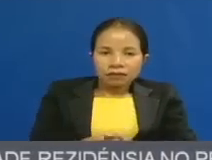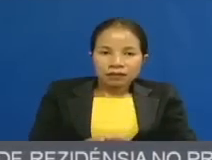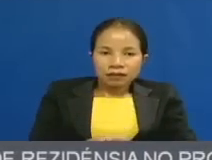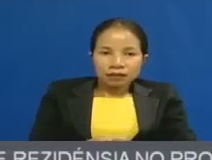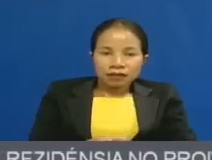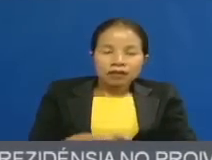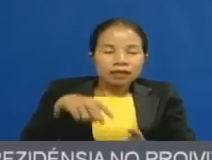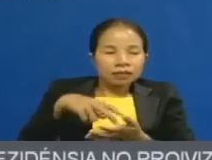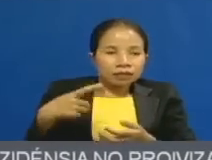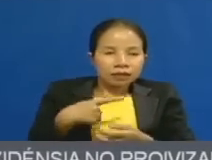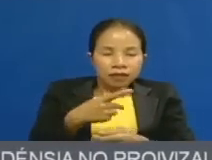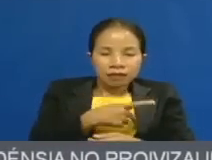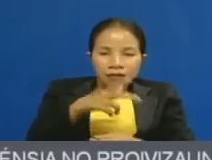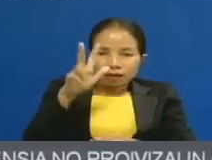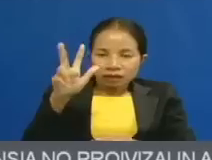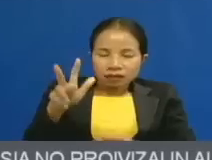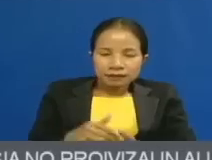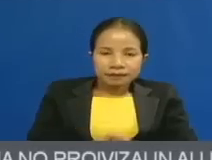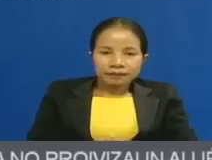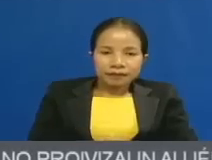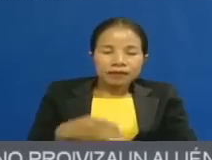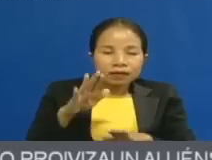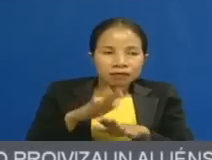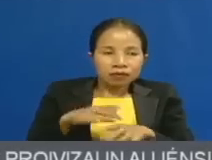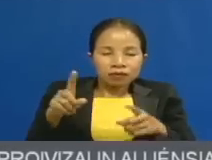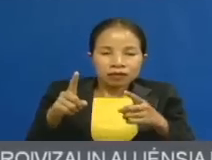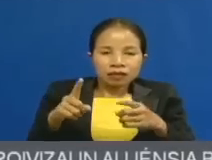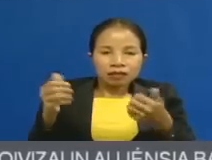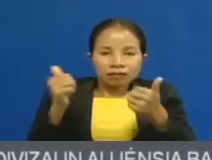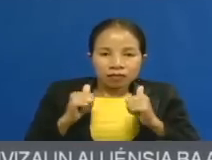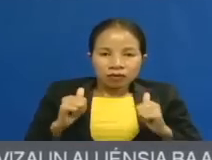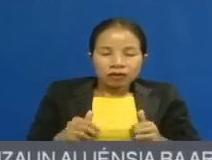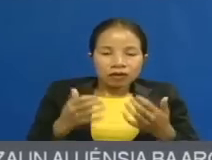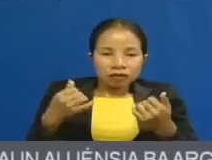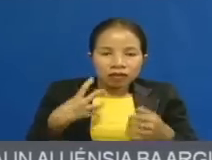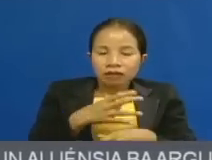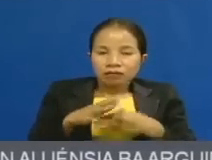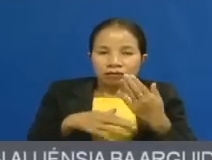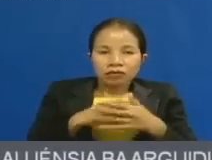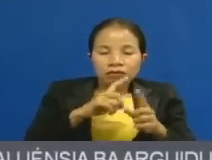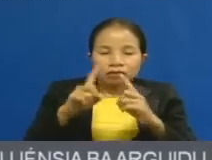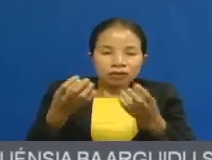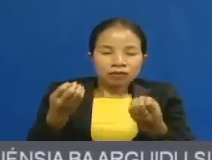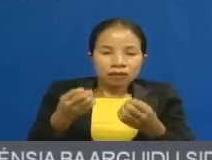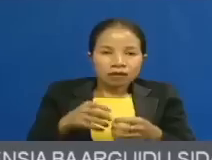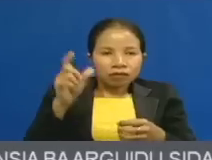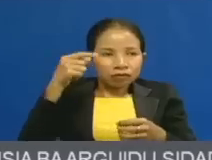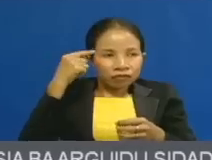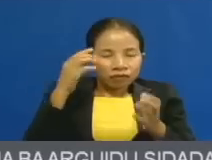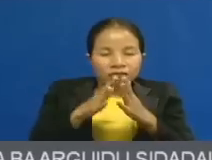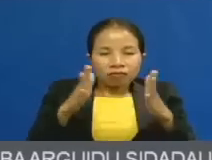parlamentar. Terceiro modelo. Ita bolo diha modelo, nebe orasi te hototu, qual era melos. Governo de